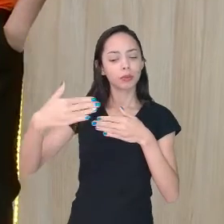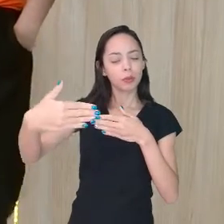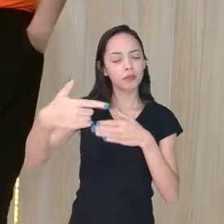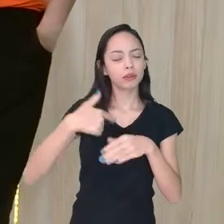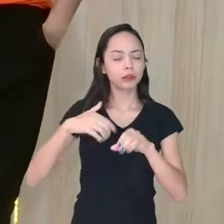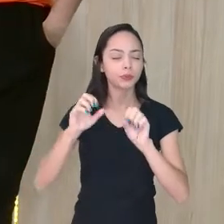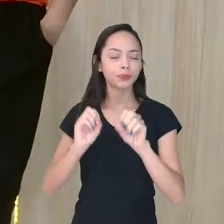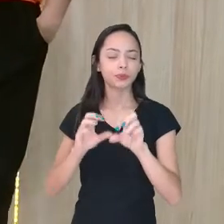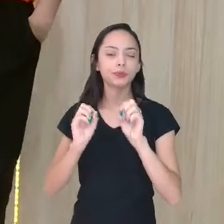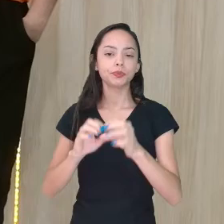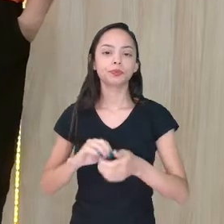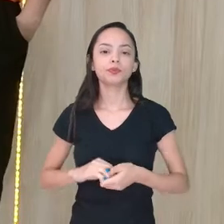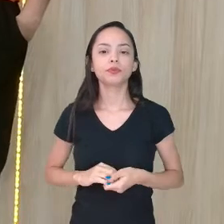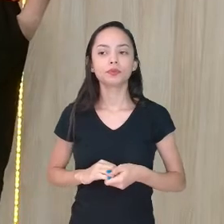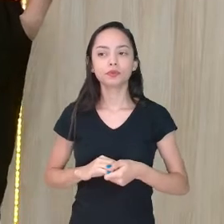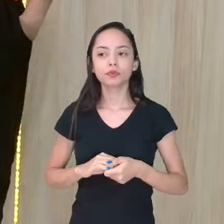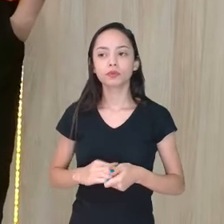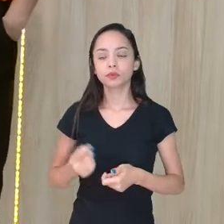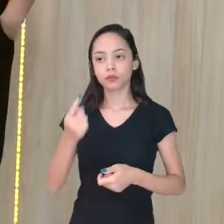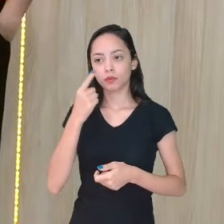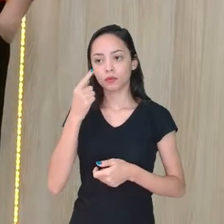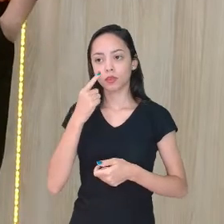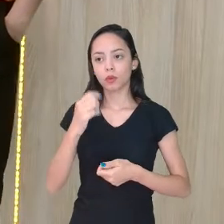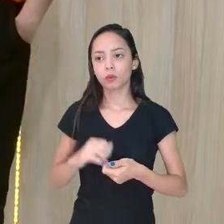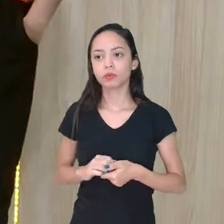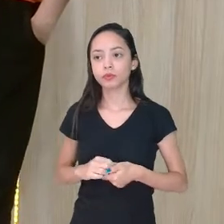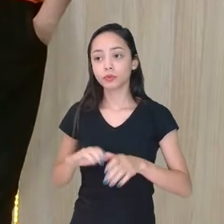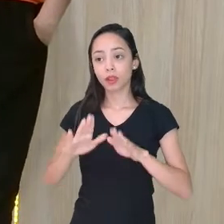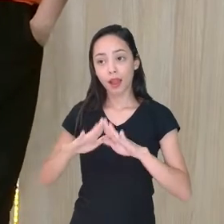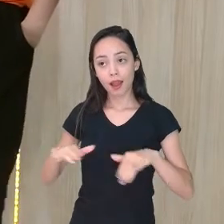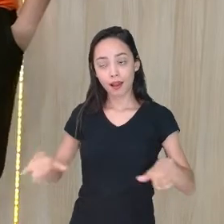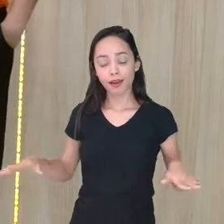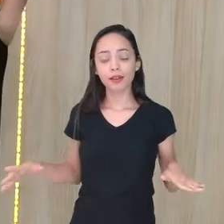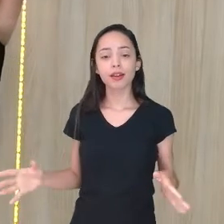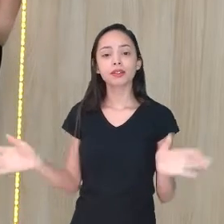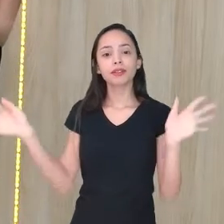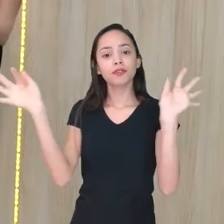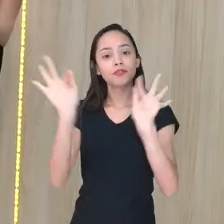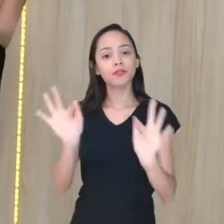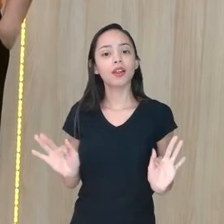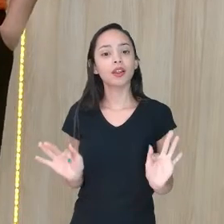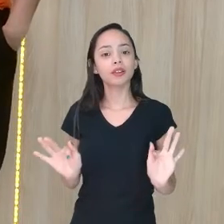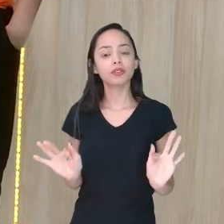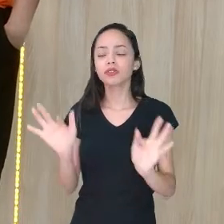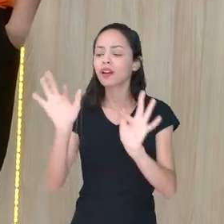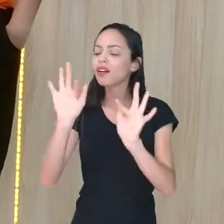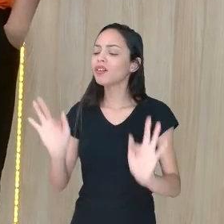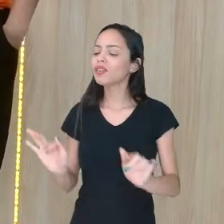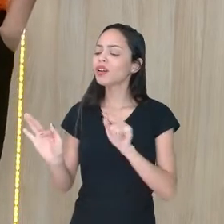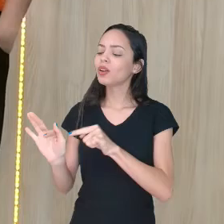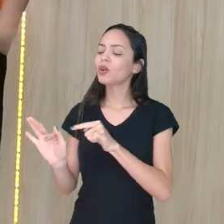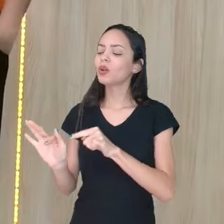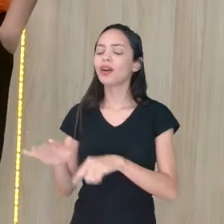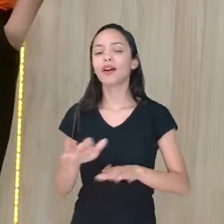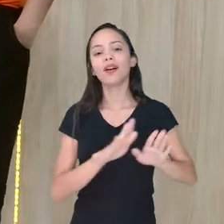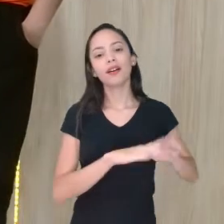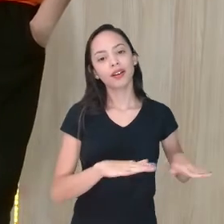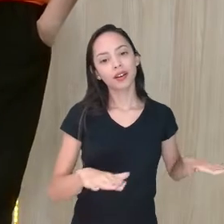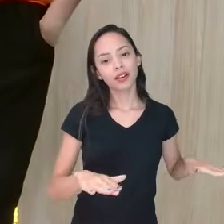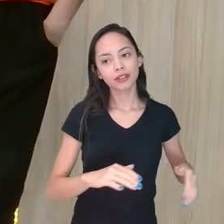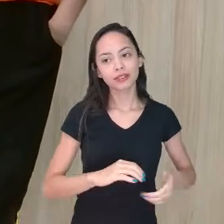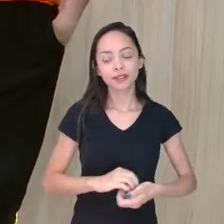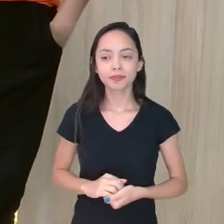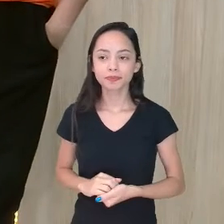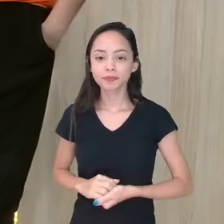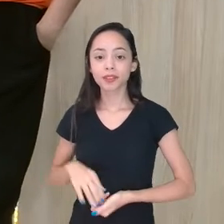Ó, a criança ficou feliz, ou seja, feliz está caracterizando criança. A Adriana é recifense, eu